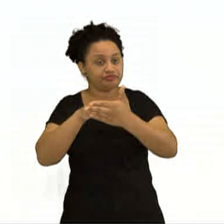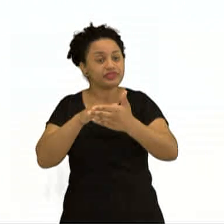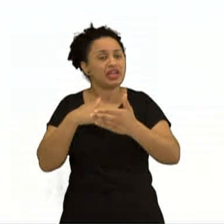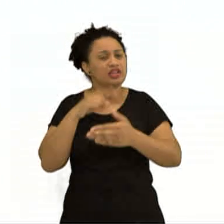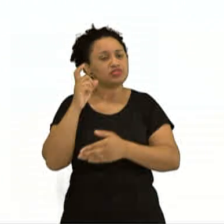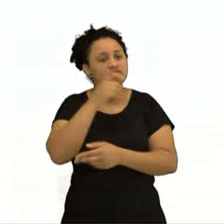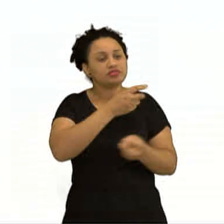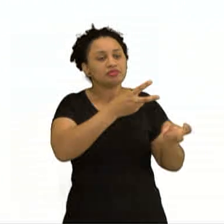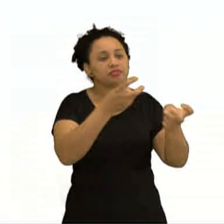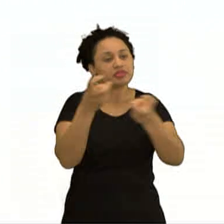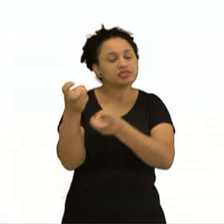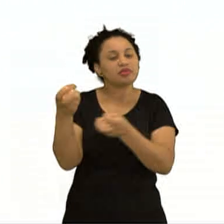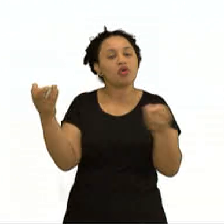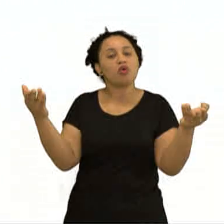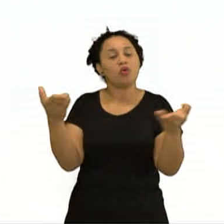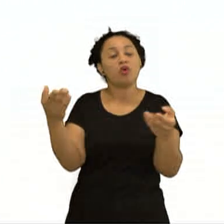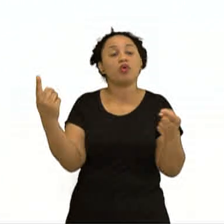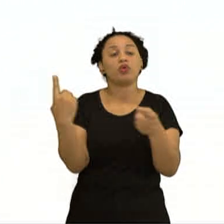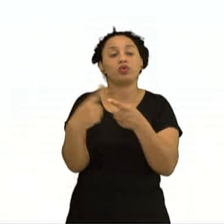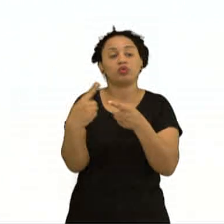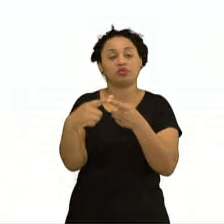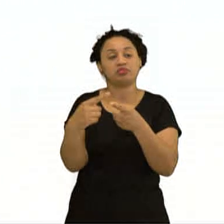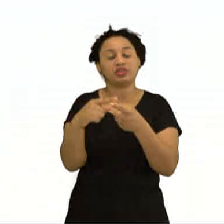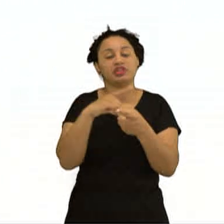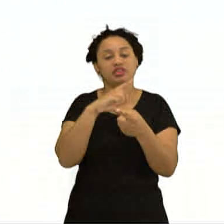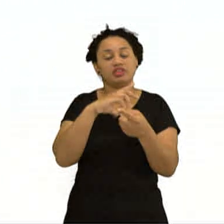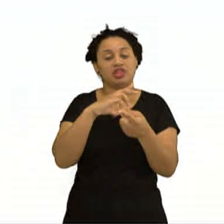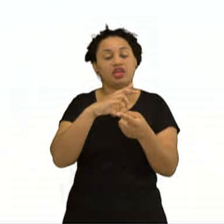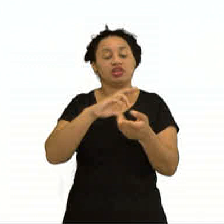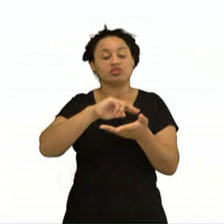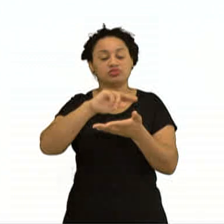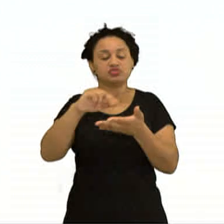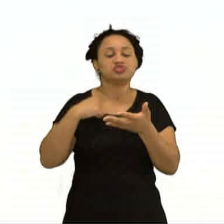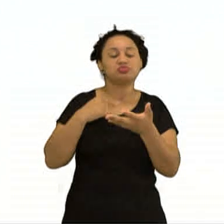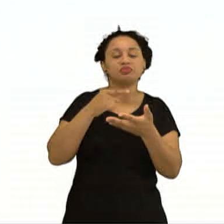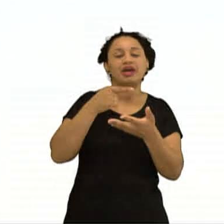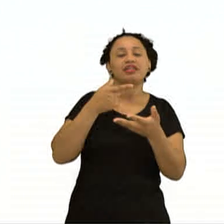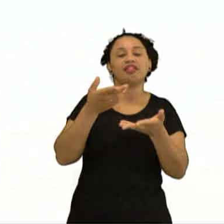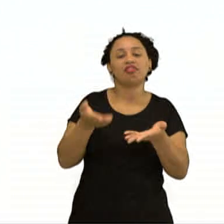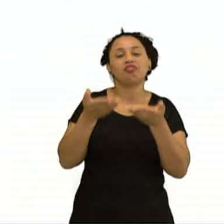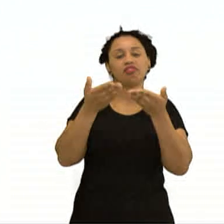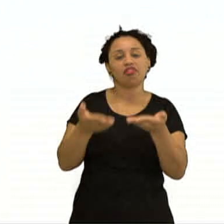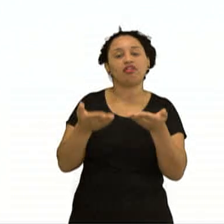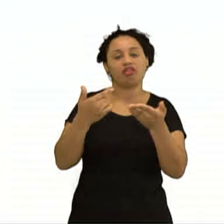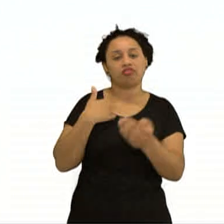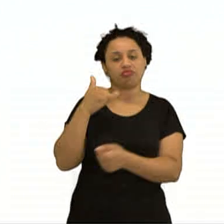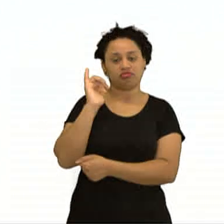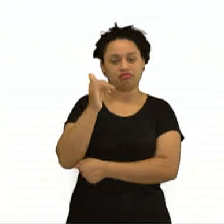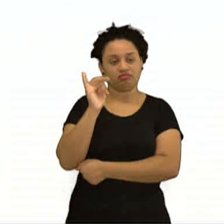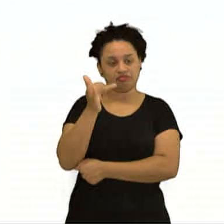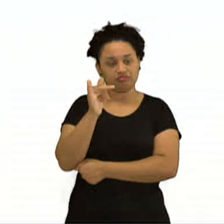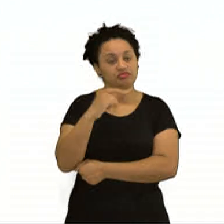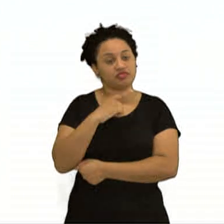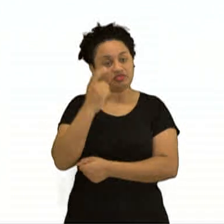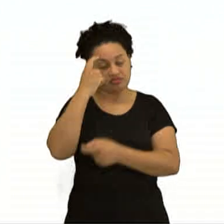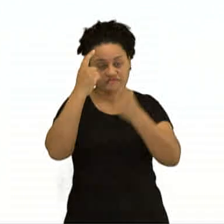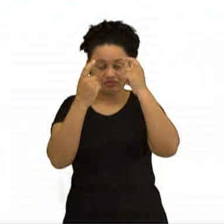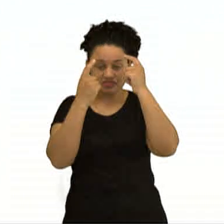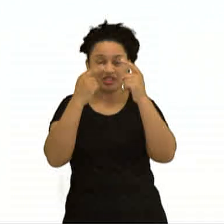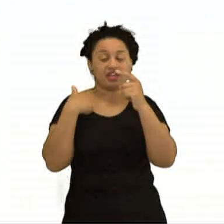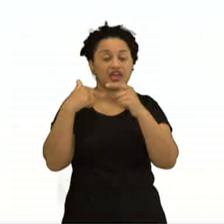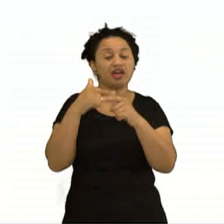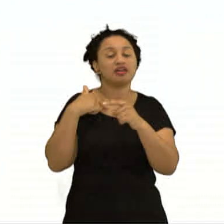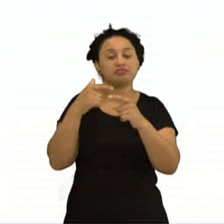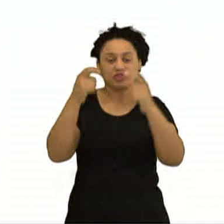perceber isso hoje em dia por conta das versões açucaradas dessas histórias, criadas pelo Disney,